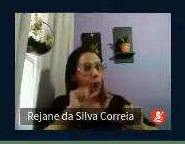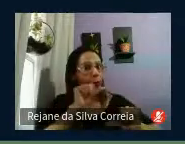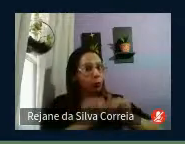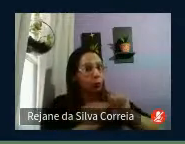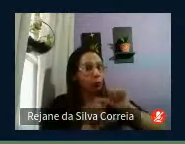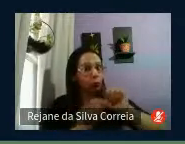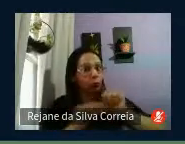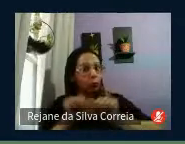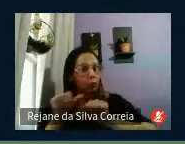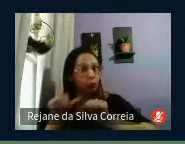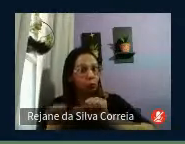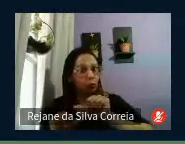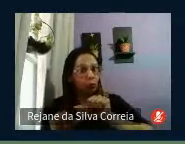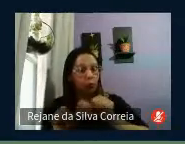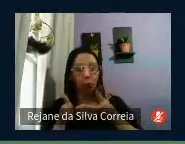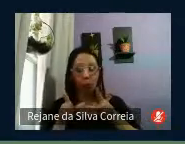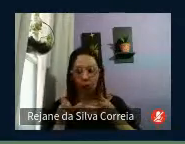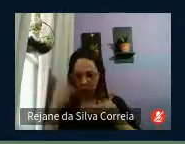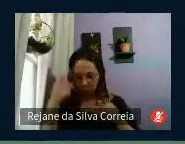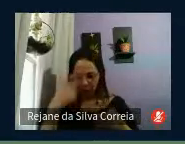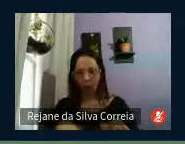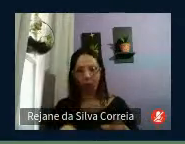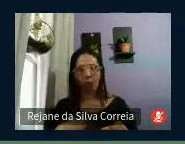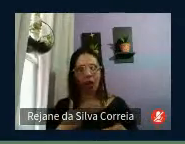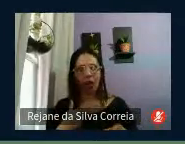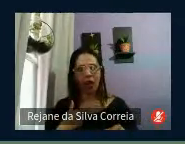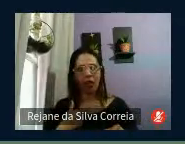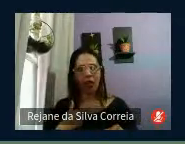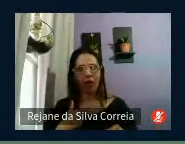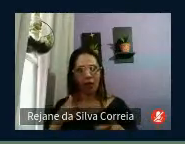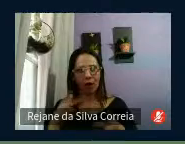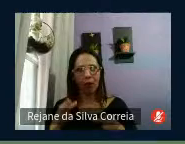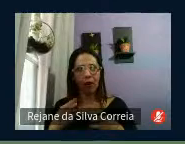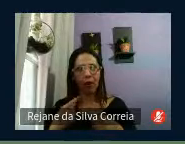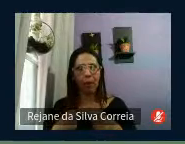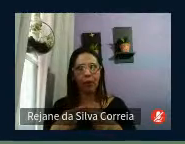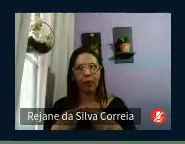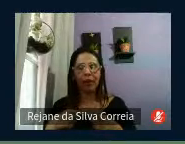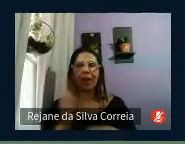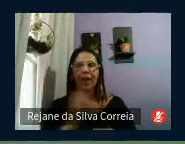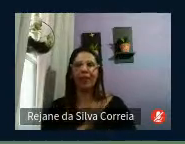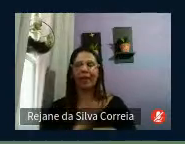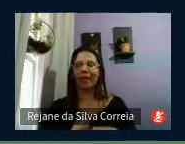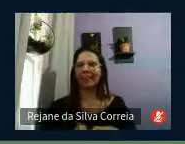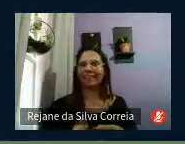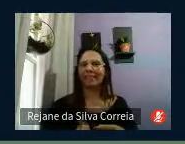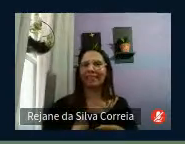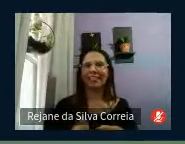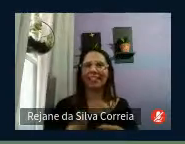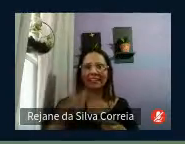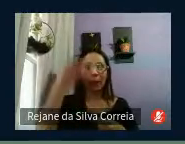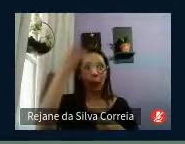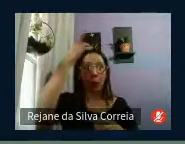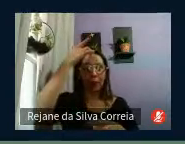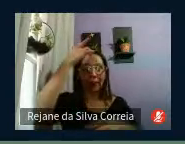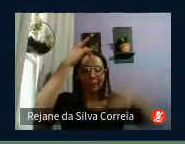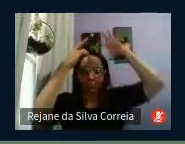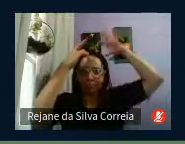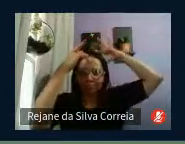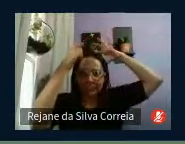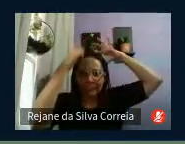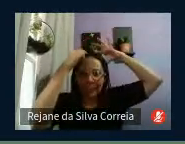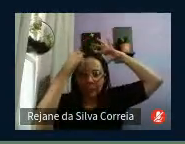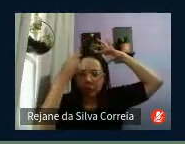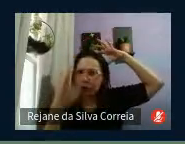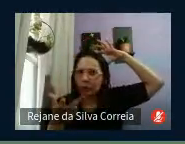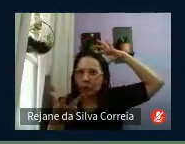há 2 anos atrás. E muito legal de porque a nossa rede de dados do cérebro é incrível. Então, por exemplo, eu